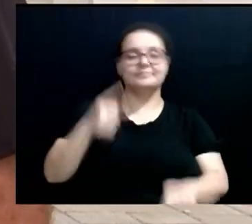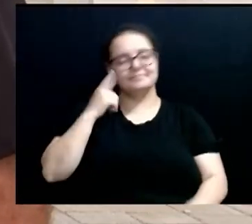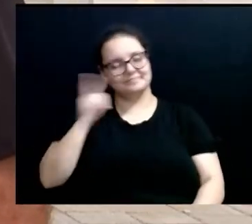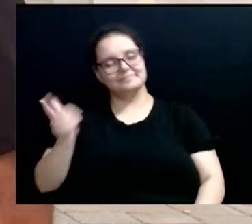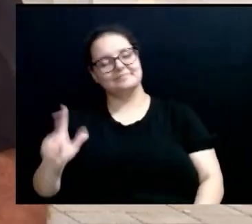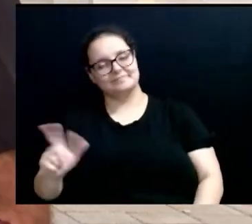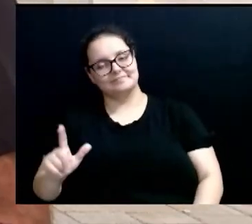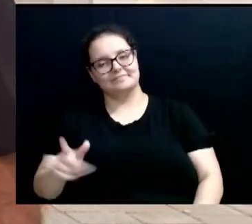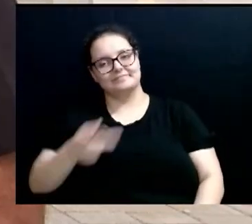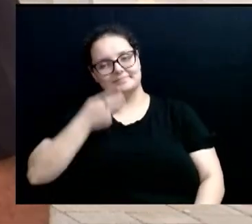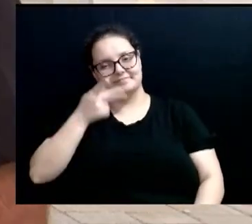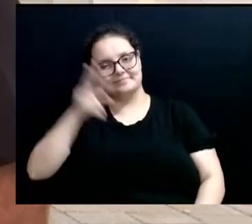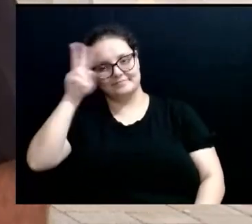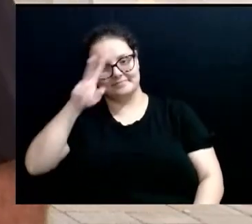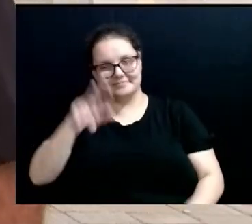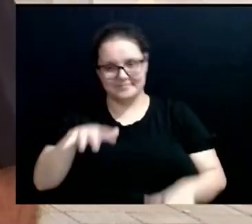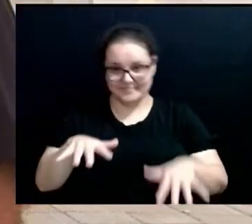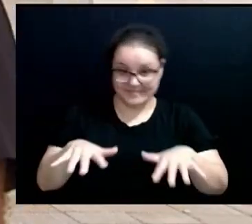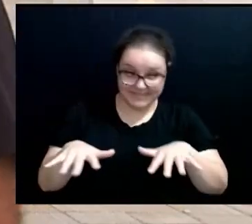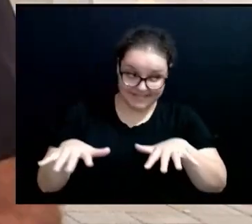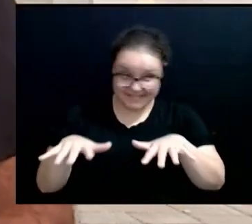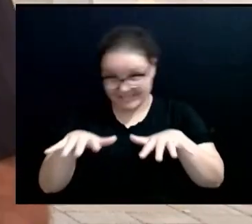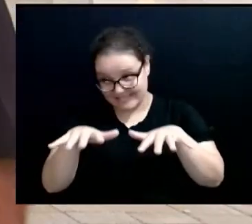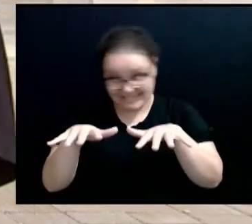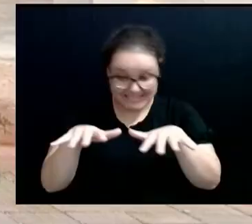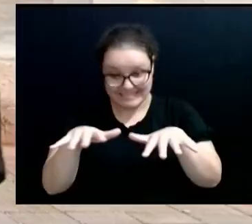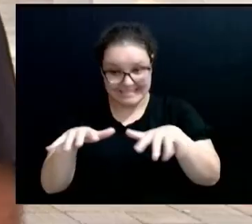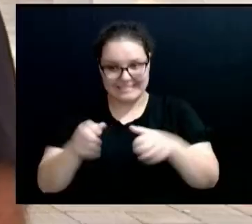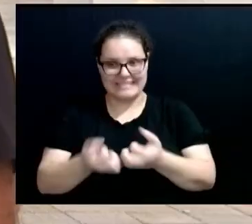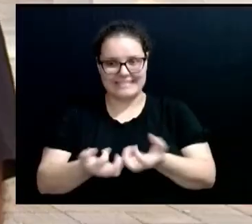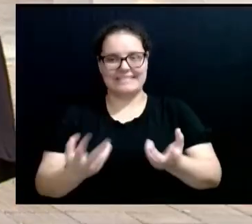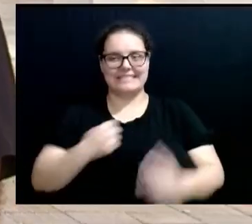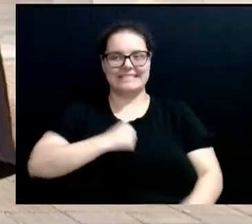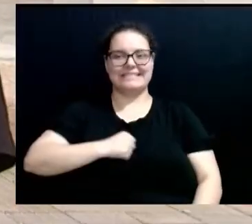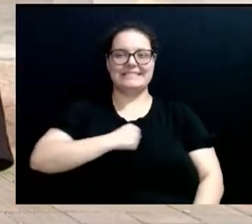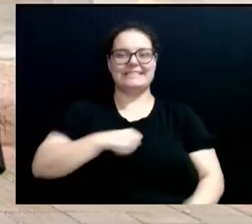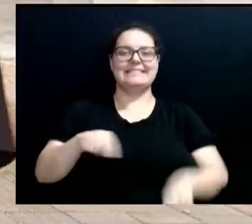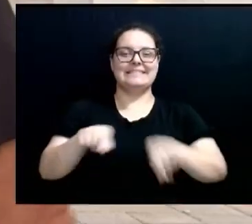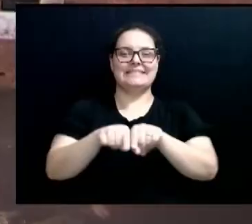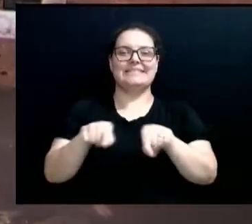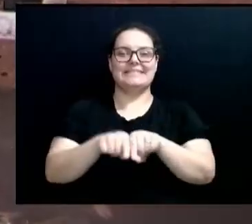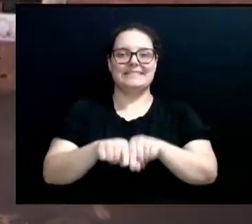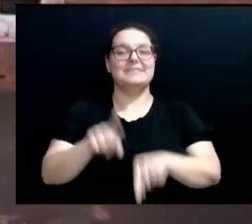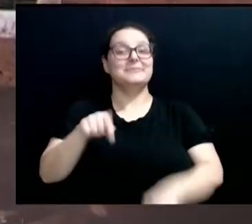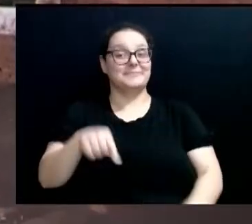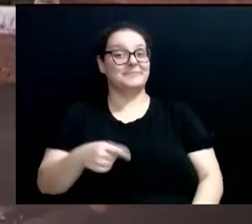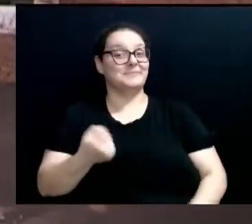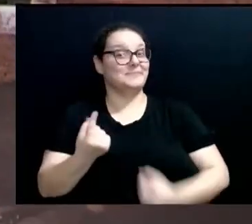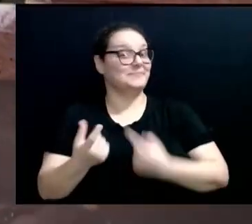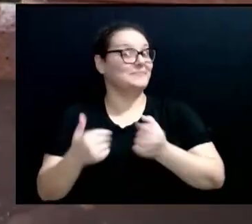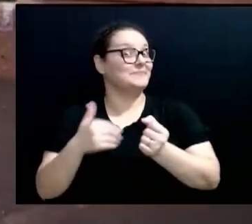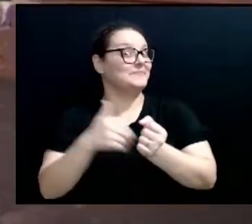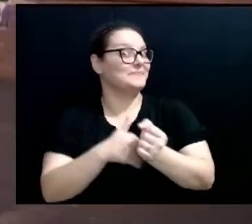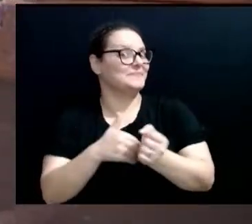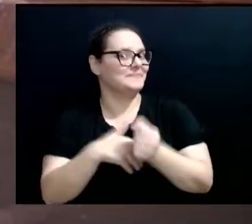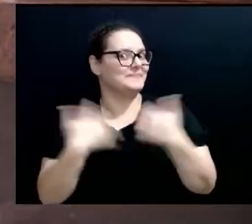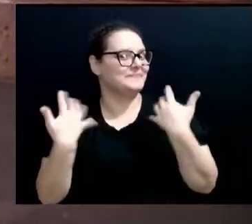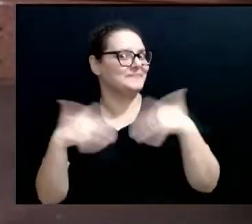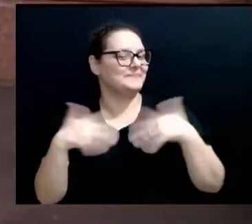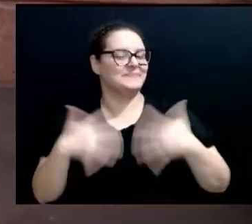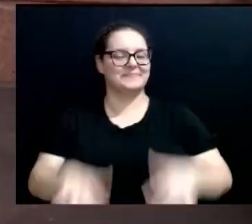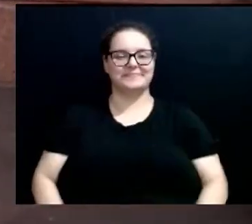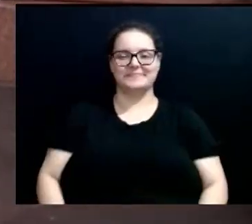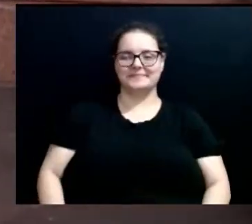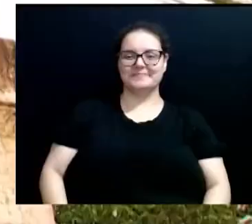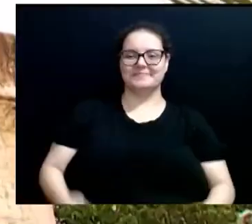história de assombração, porque, afinal de contas, o Cemitério da Saudade também é um cemitério que tem alguns mistérios. Visitantes de Campinas e de